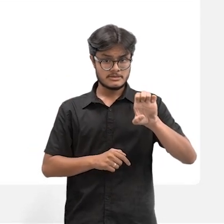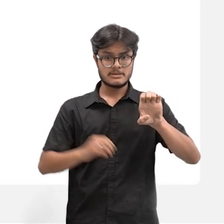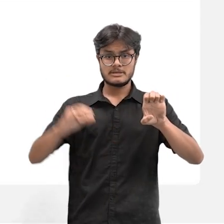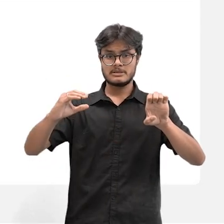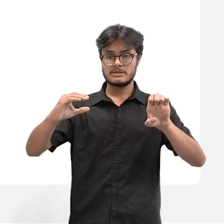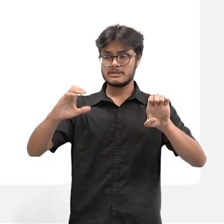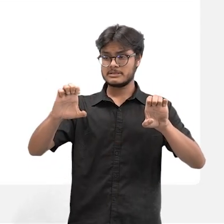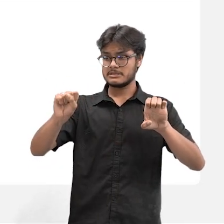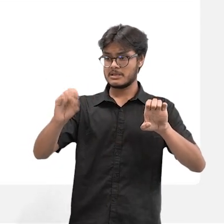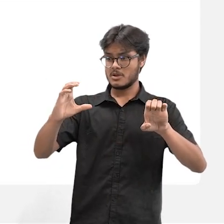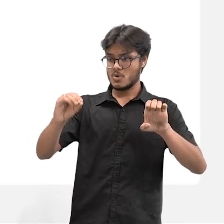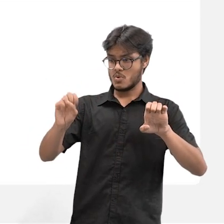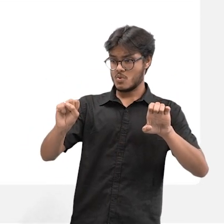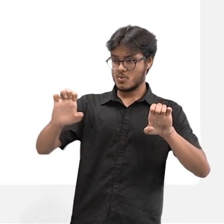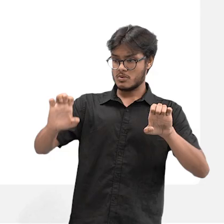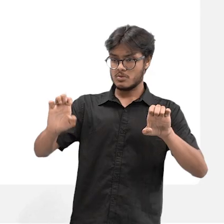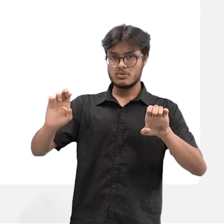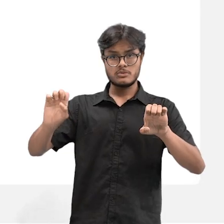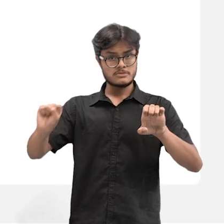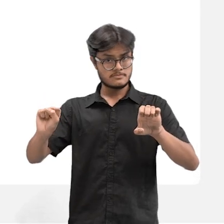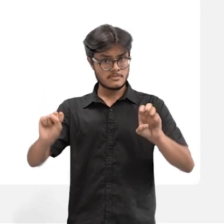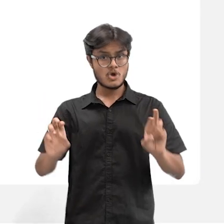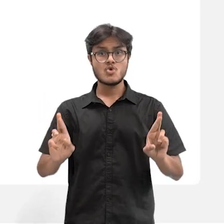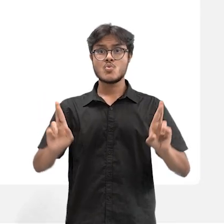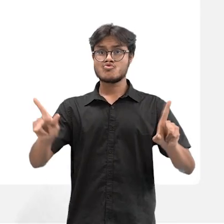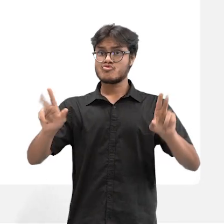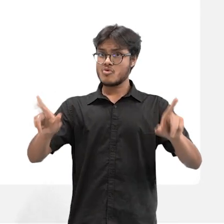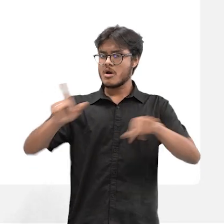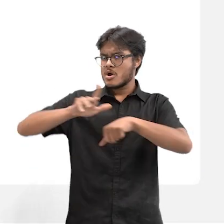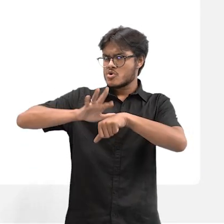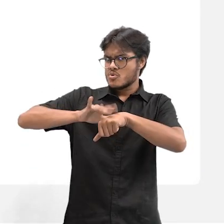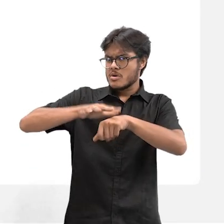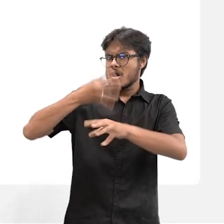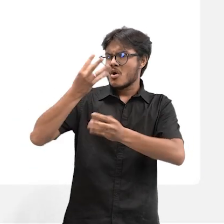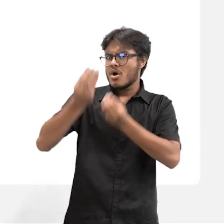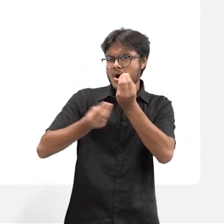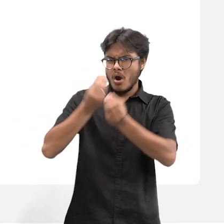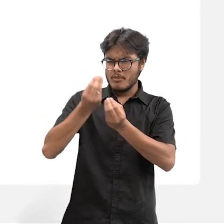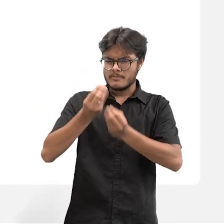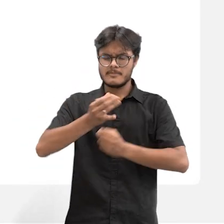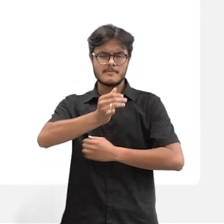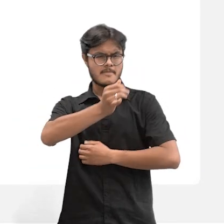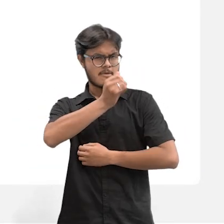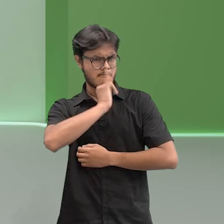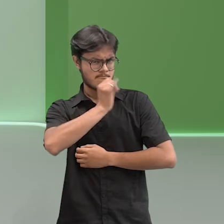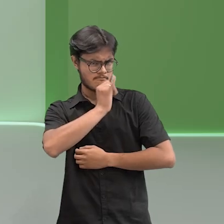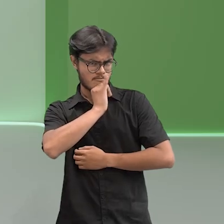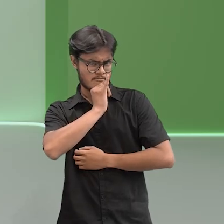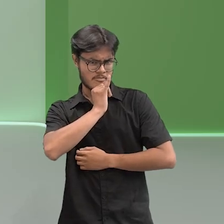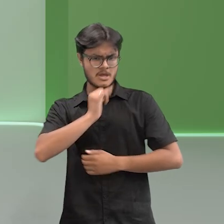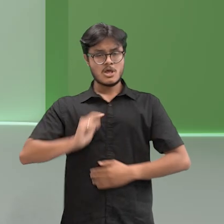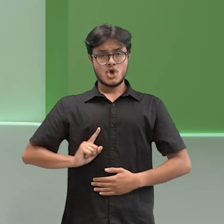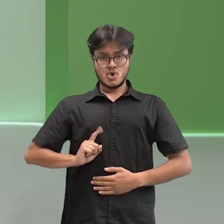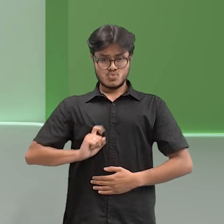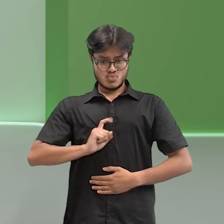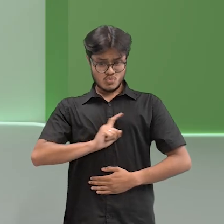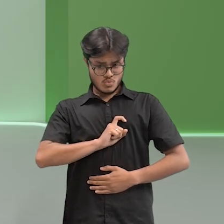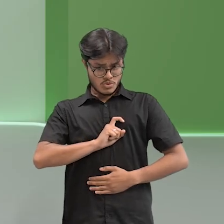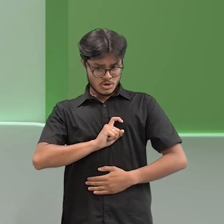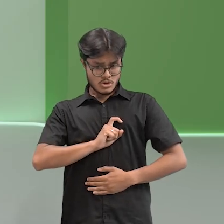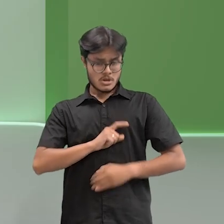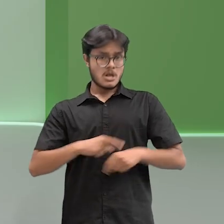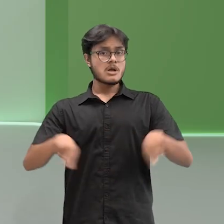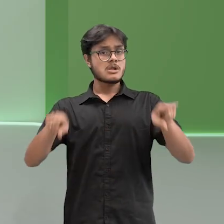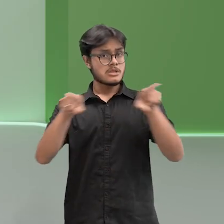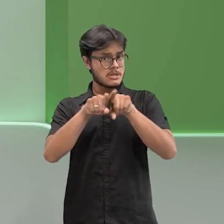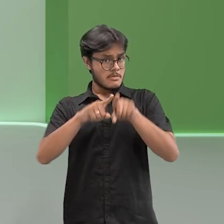duas doenças diferentes. E para isso a gente tem que conhecer um conceito básico, que é o conceito de hospedeiro intermediário e